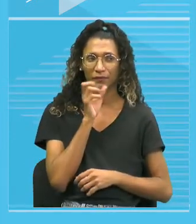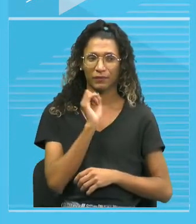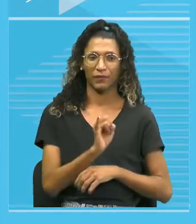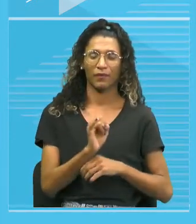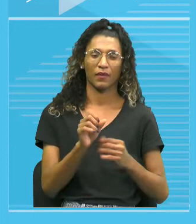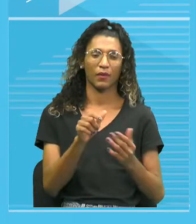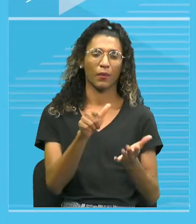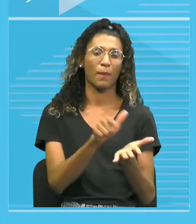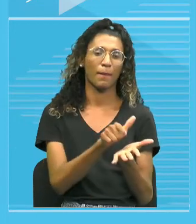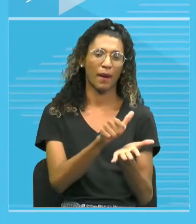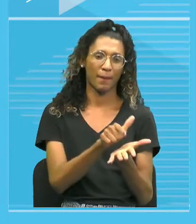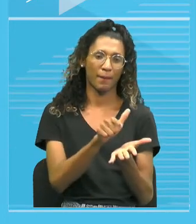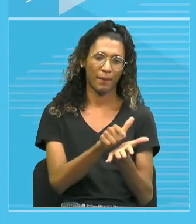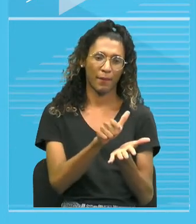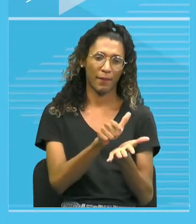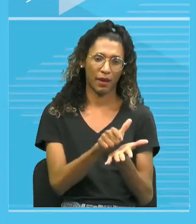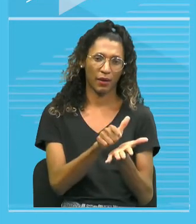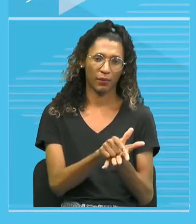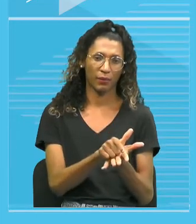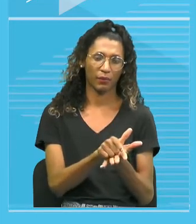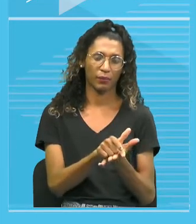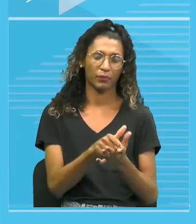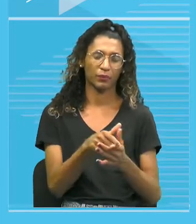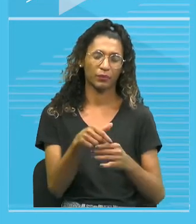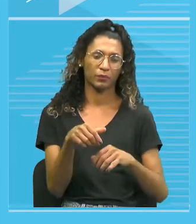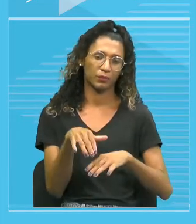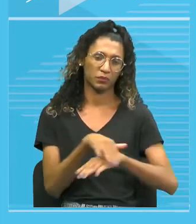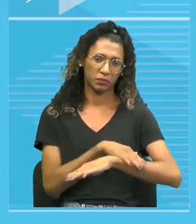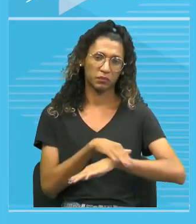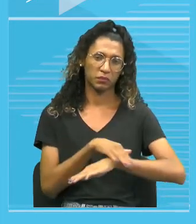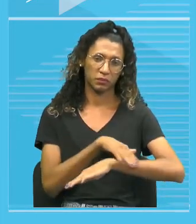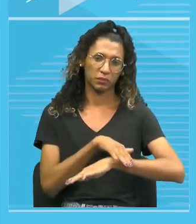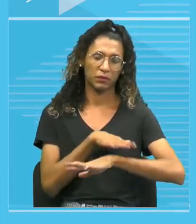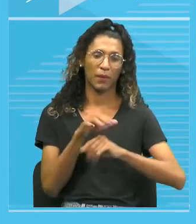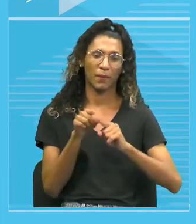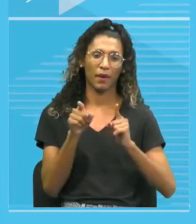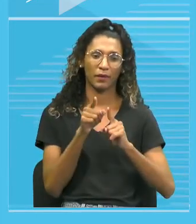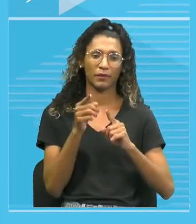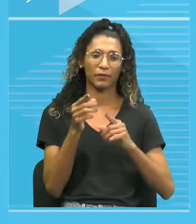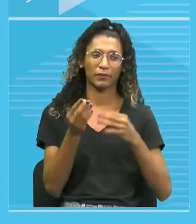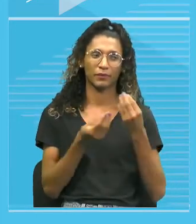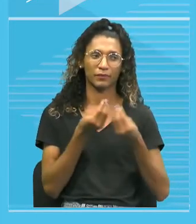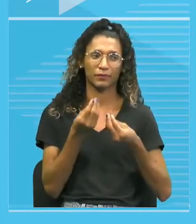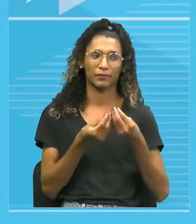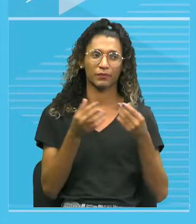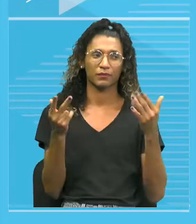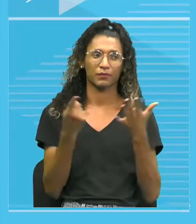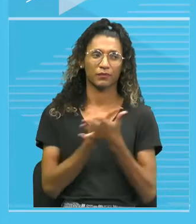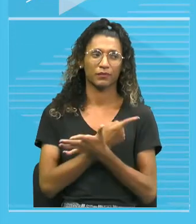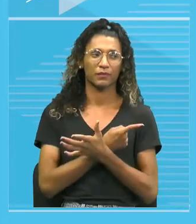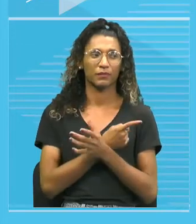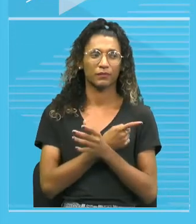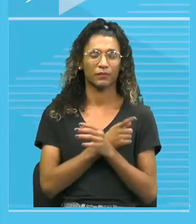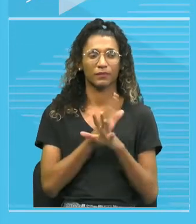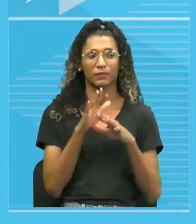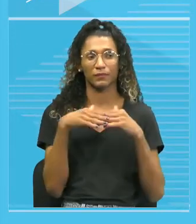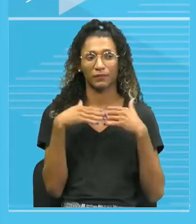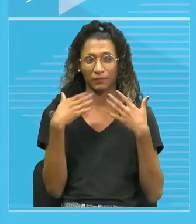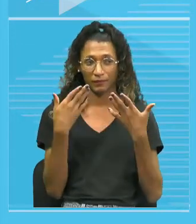de papel, ela barra a radiação beta, a radiação alfa. Mas, em compensação, ocorre